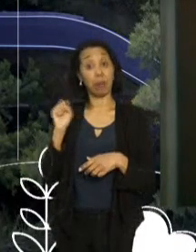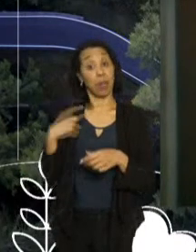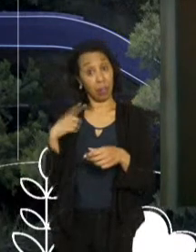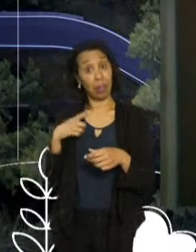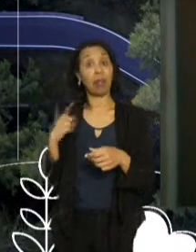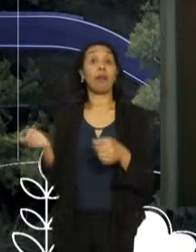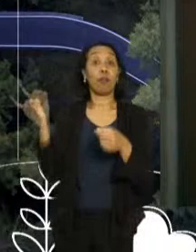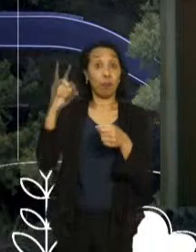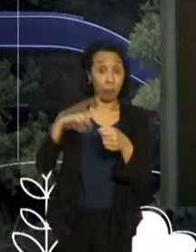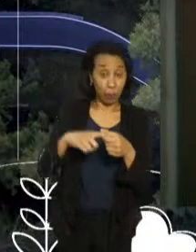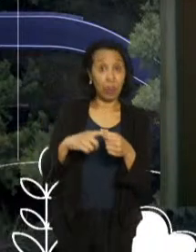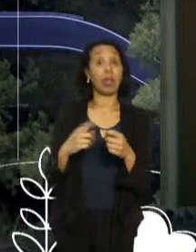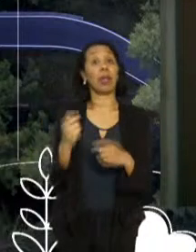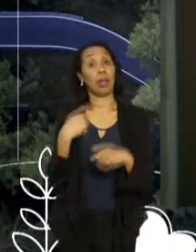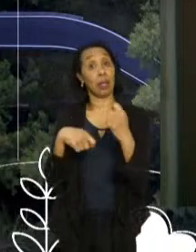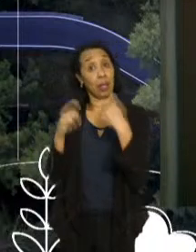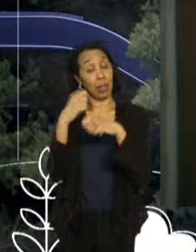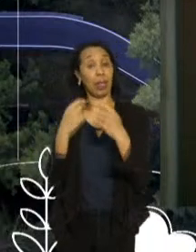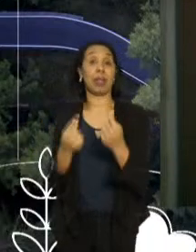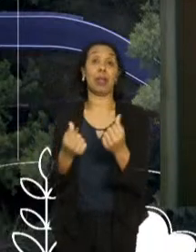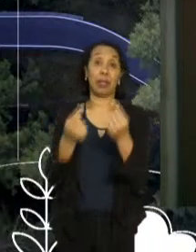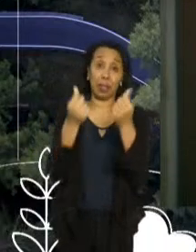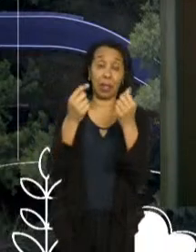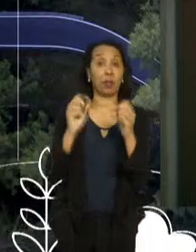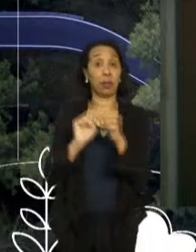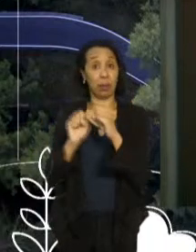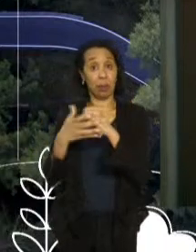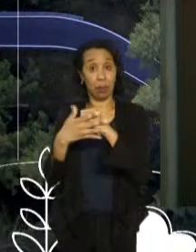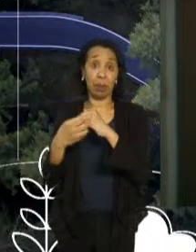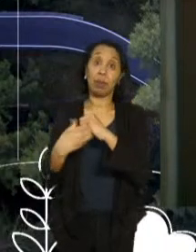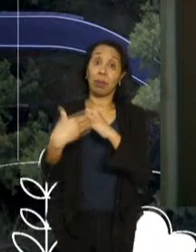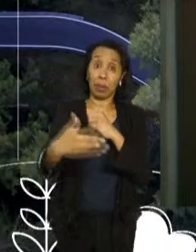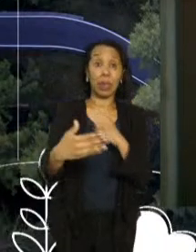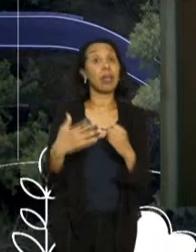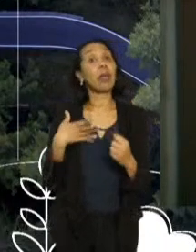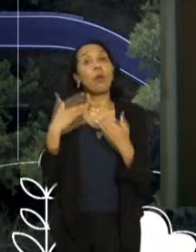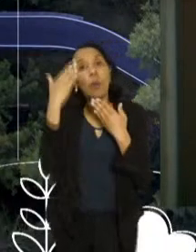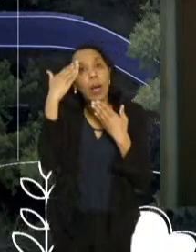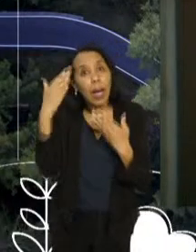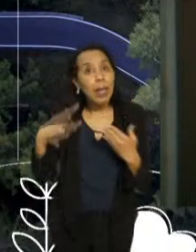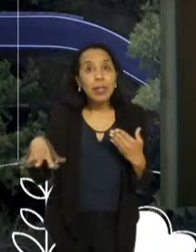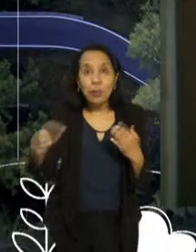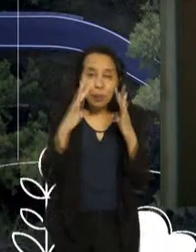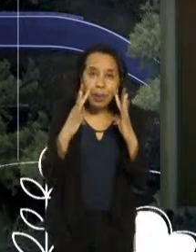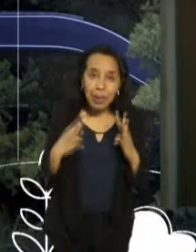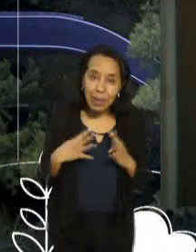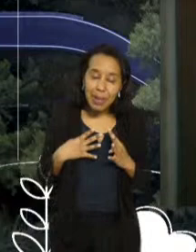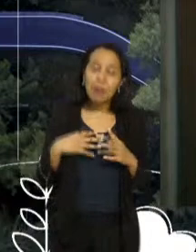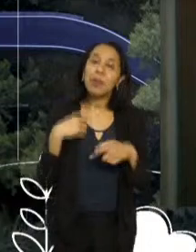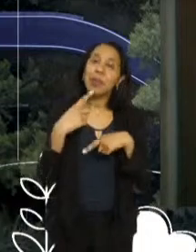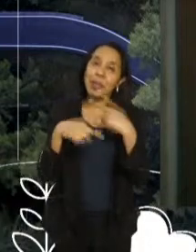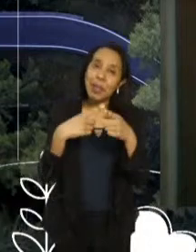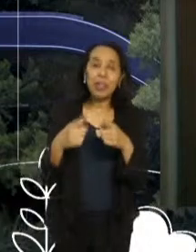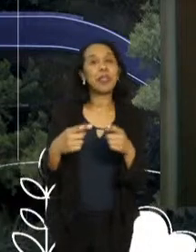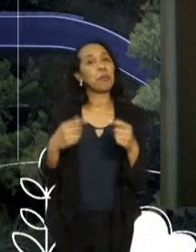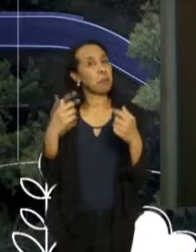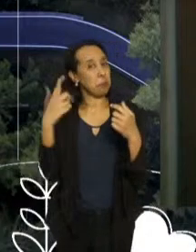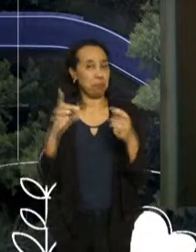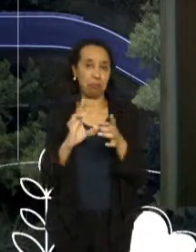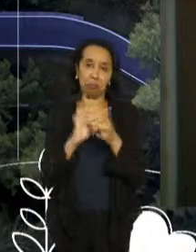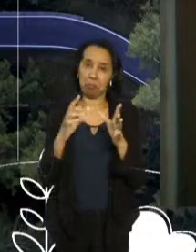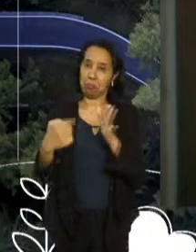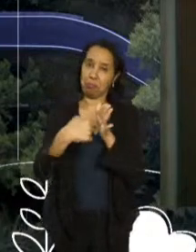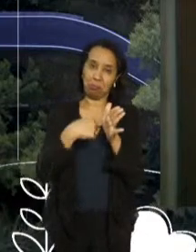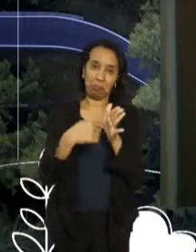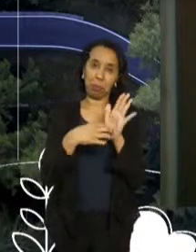retomada, econômica pós-Covid-19. Eu agradeço a atenção de todos e fico à disposição para eventuais